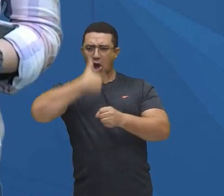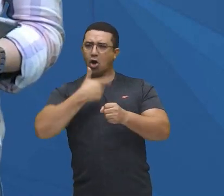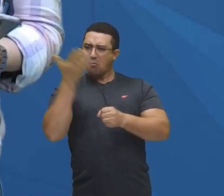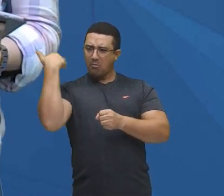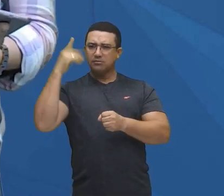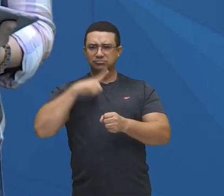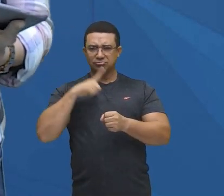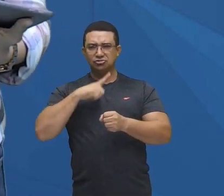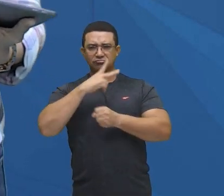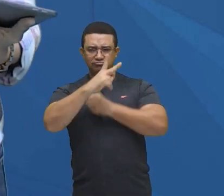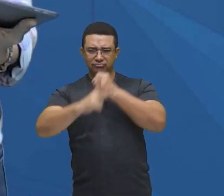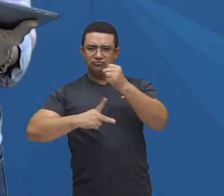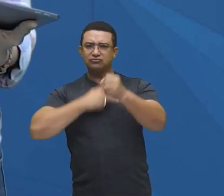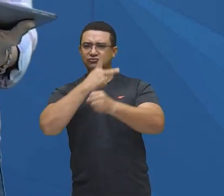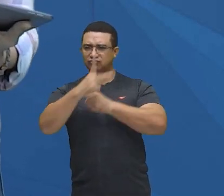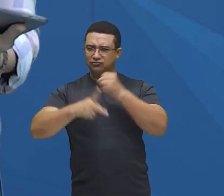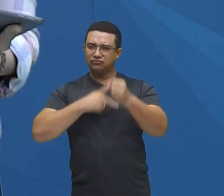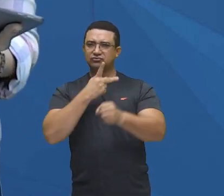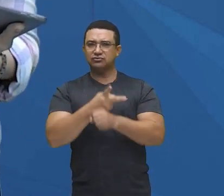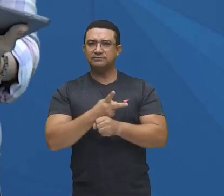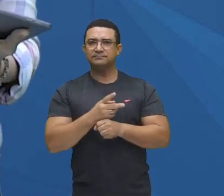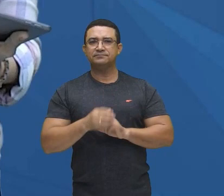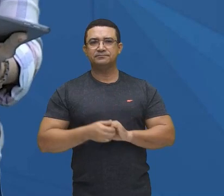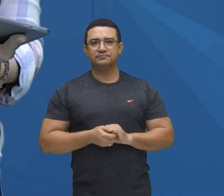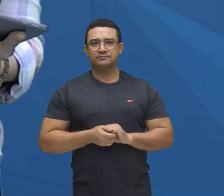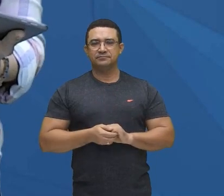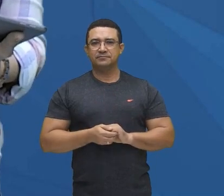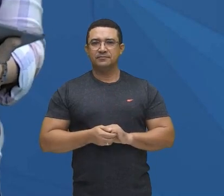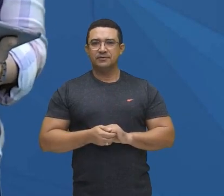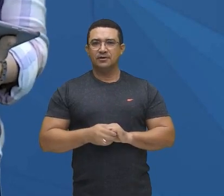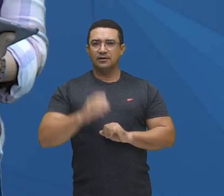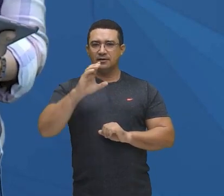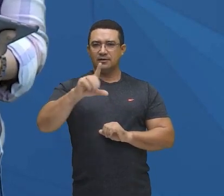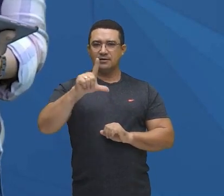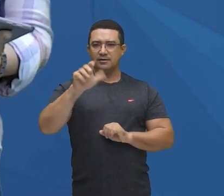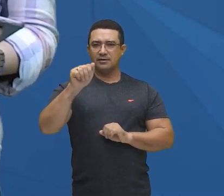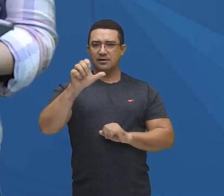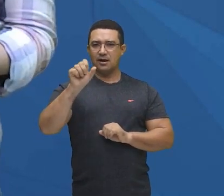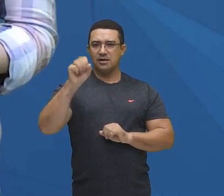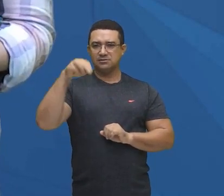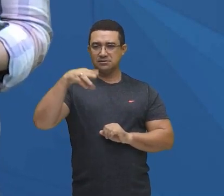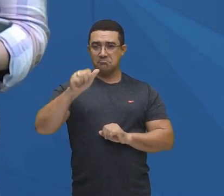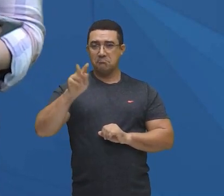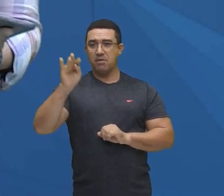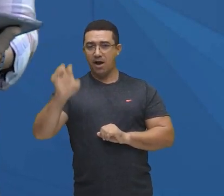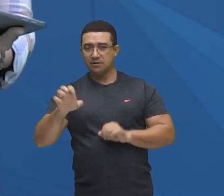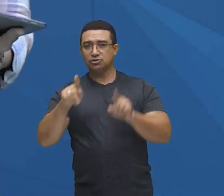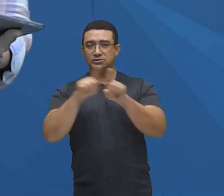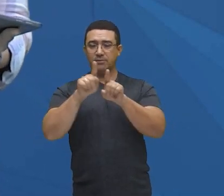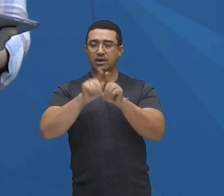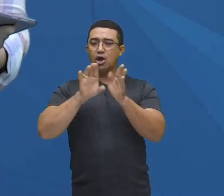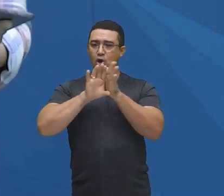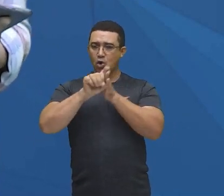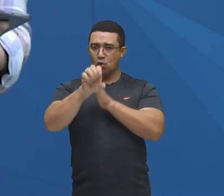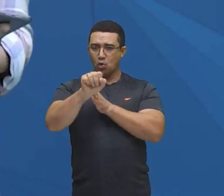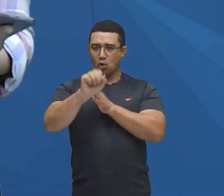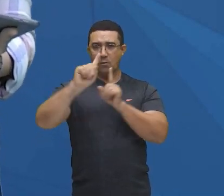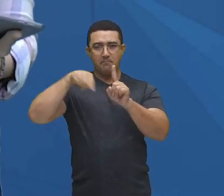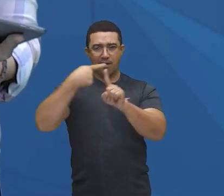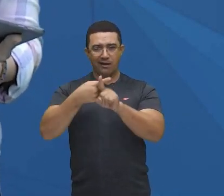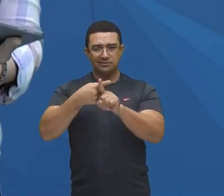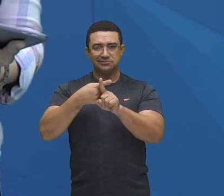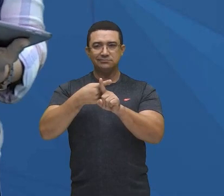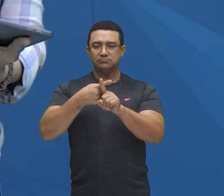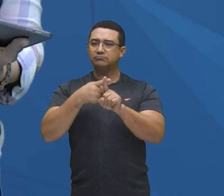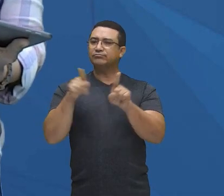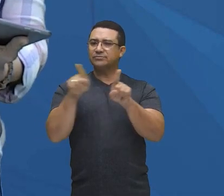O Classmate é uma rede social, uma das primeiras, talvez considerada a primeira, ele ainda existe até hoje. E o Google+, também deixou de existir, tá